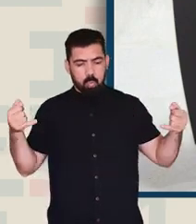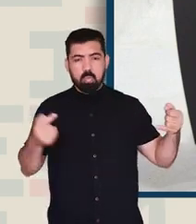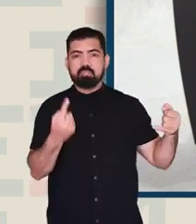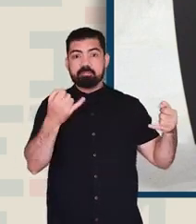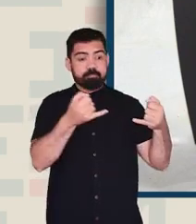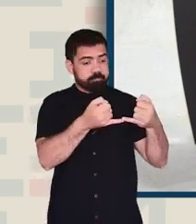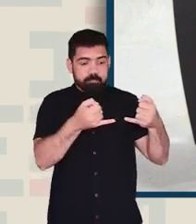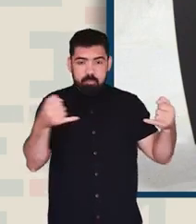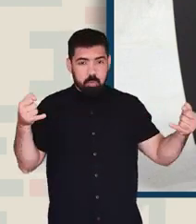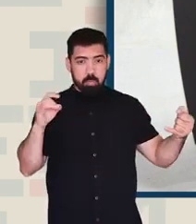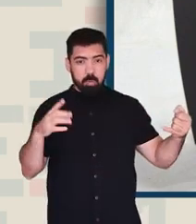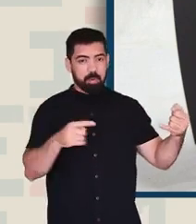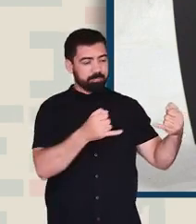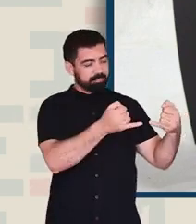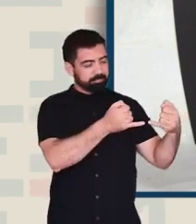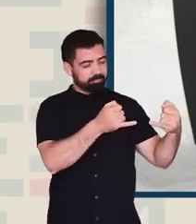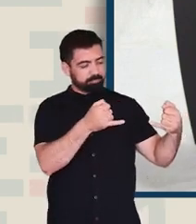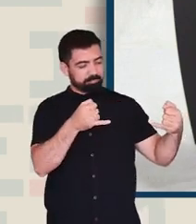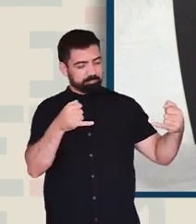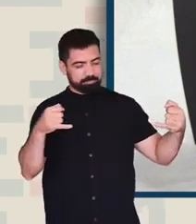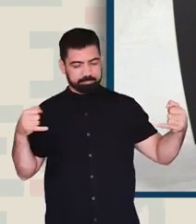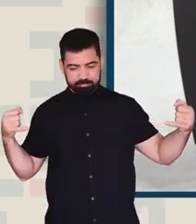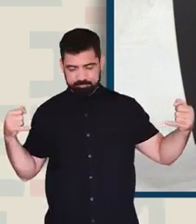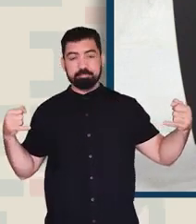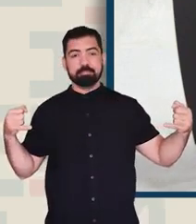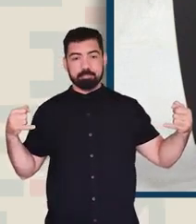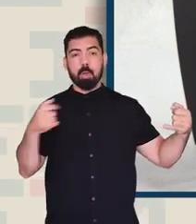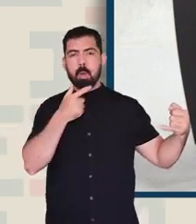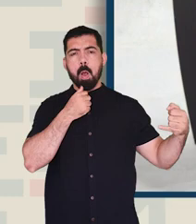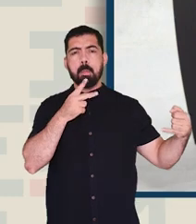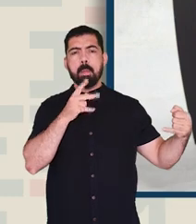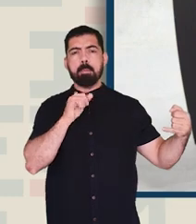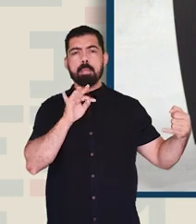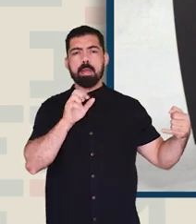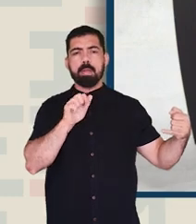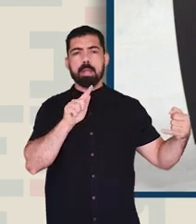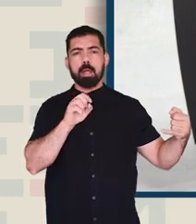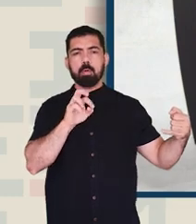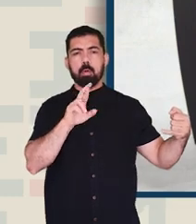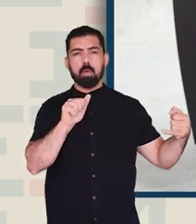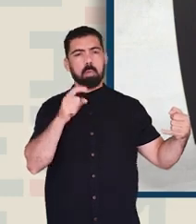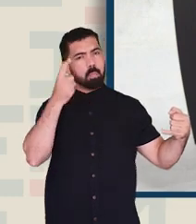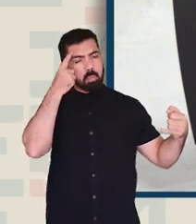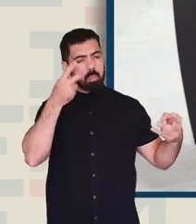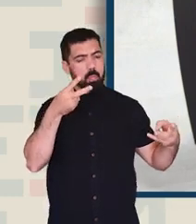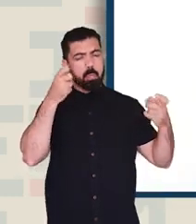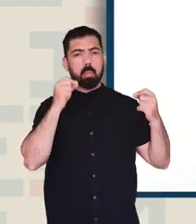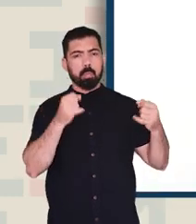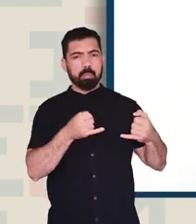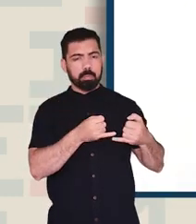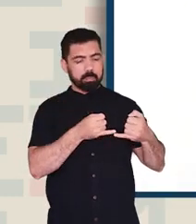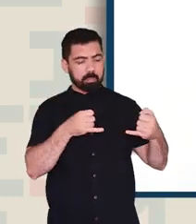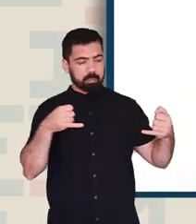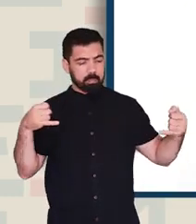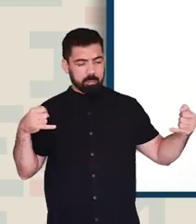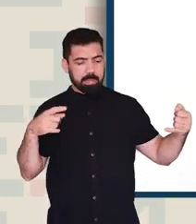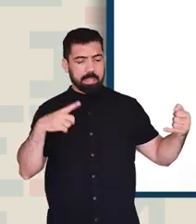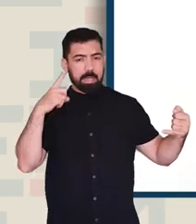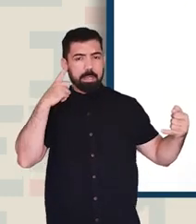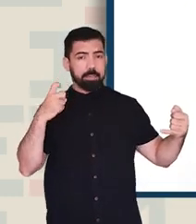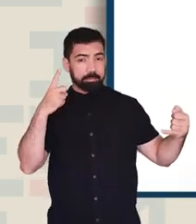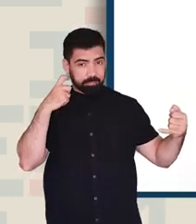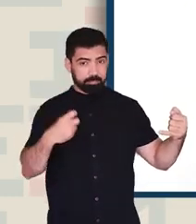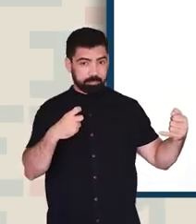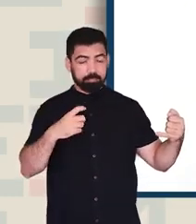de uma corda só, e Pitágoras percebeu que que o monocórdio tinha um determinado som